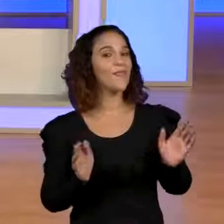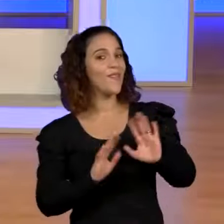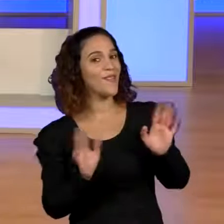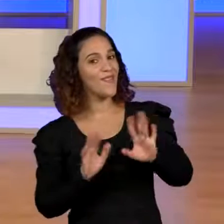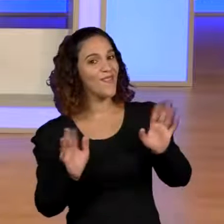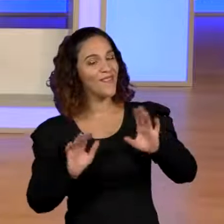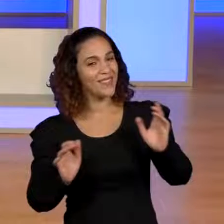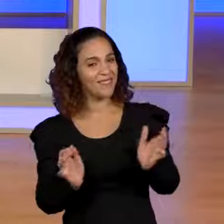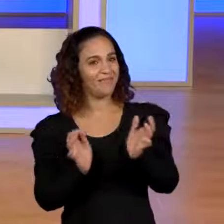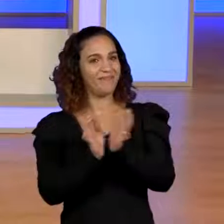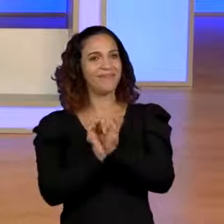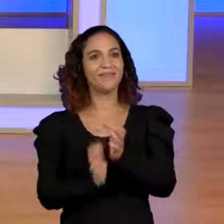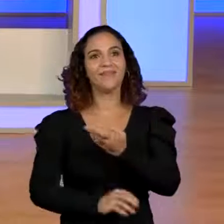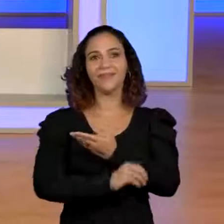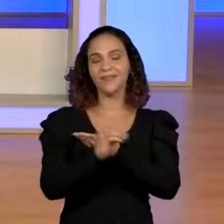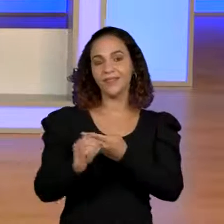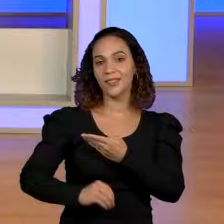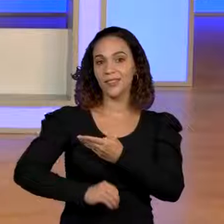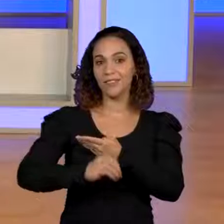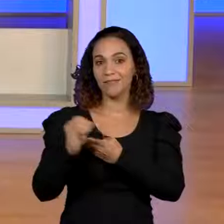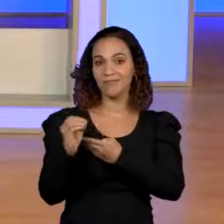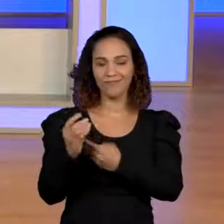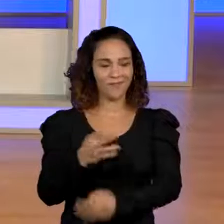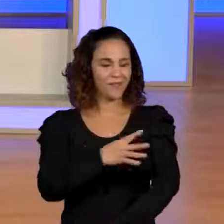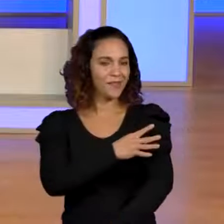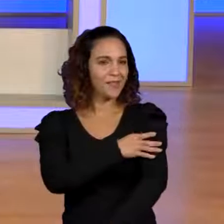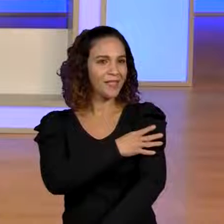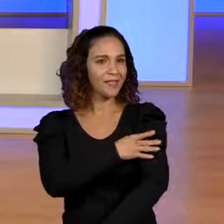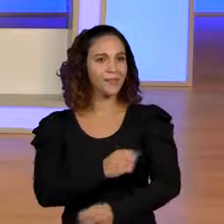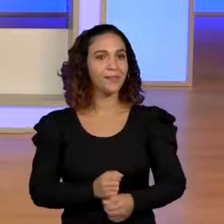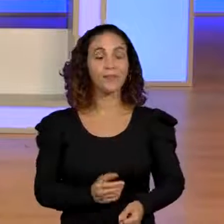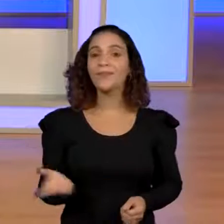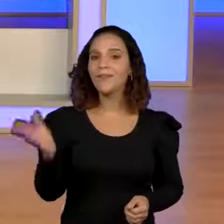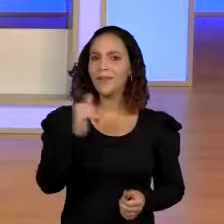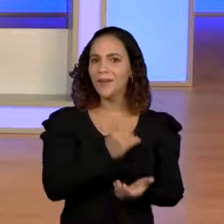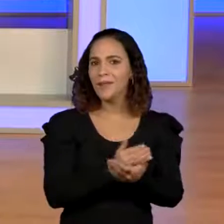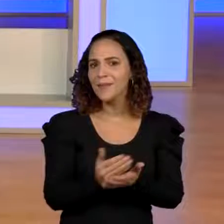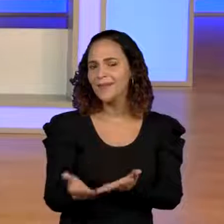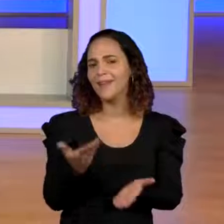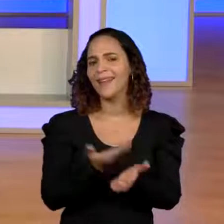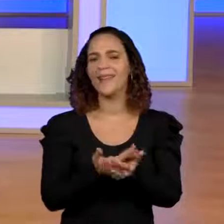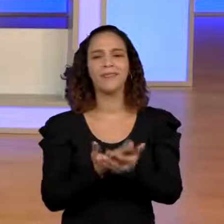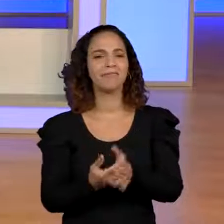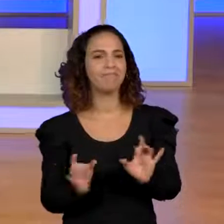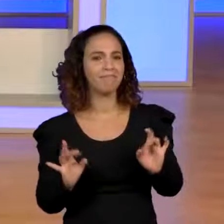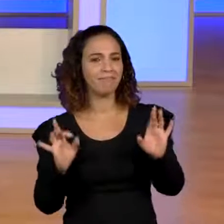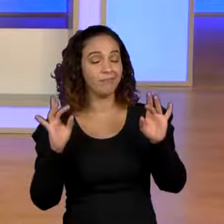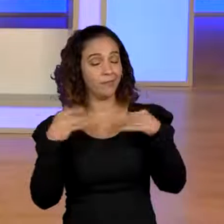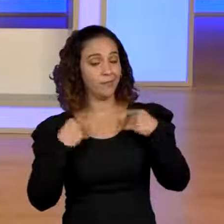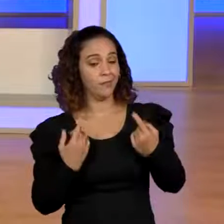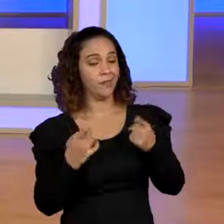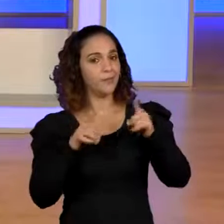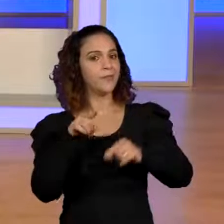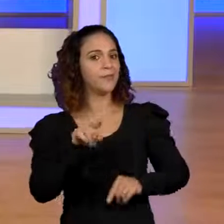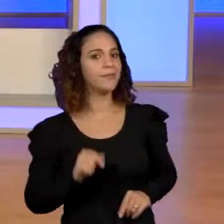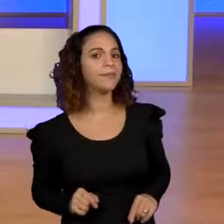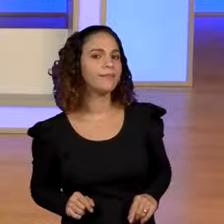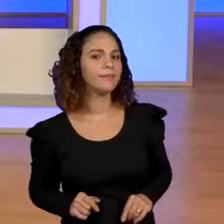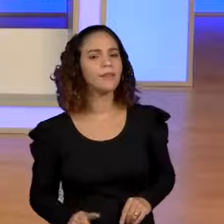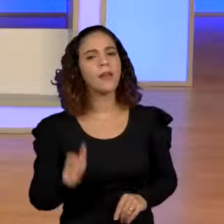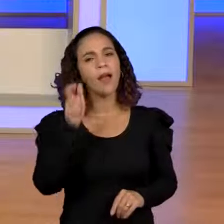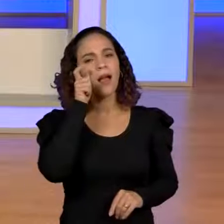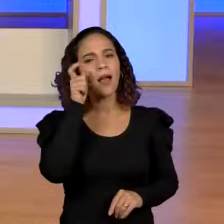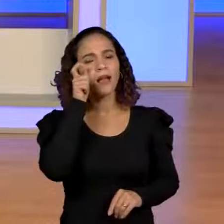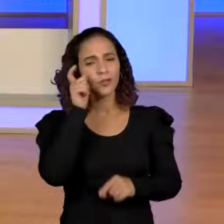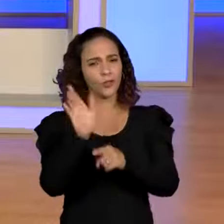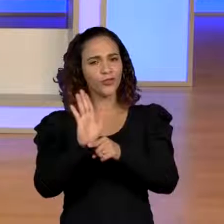Fala galerinha aqui do Centro de Mídia do quarto ano, vamos começar uma super aula e já lanço o desafio, hein? Assista